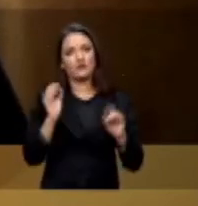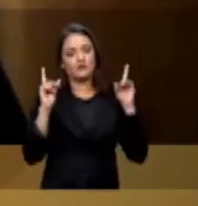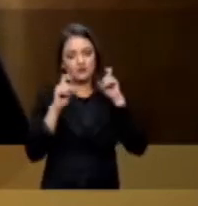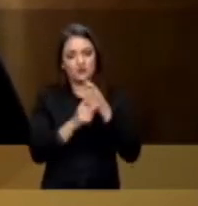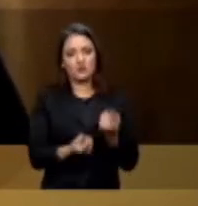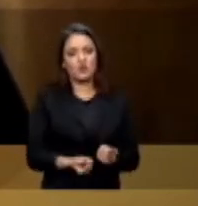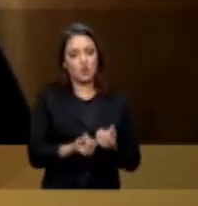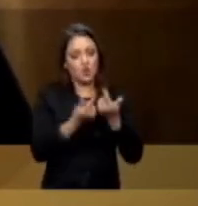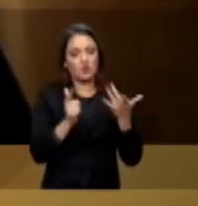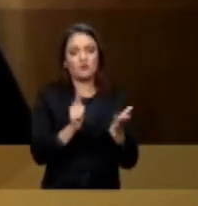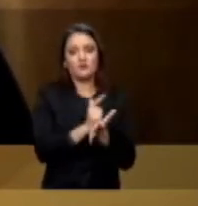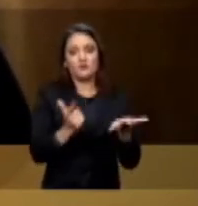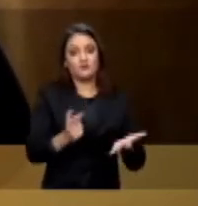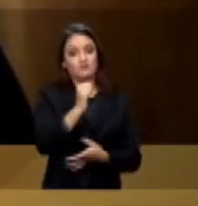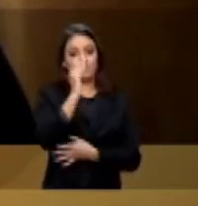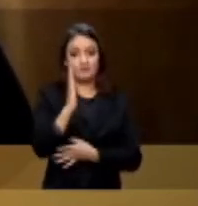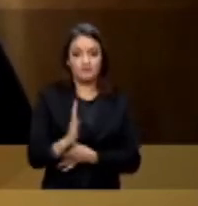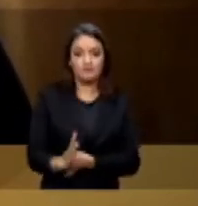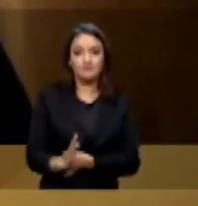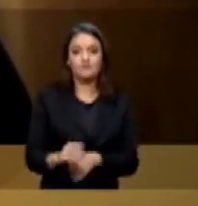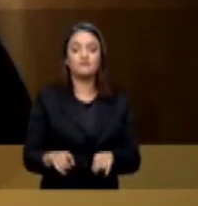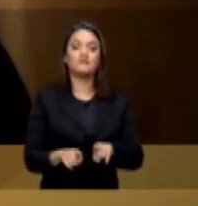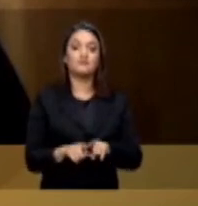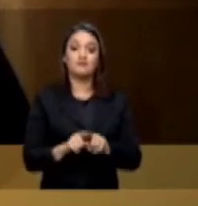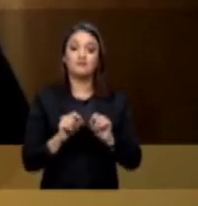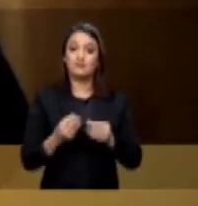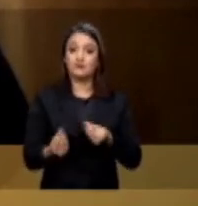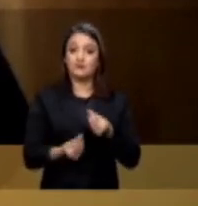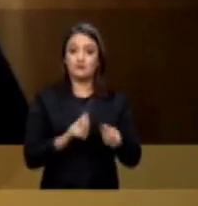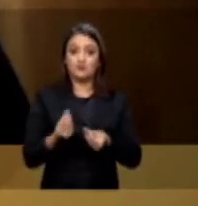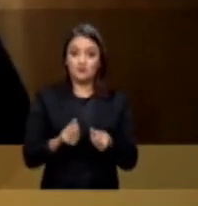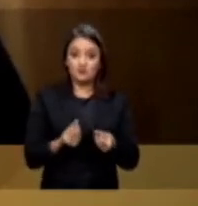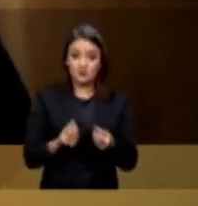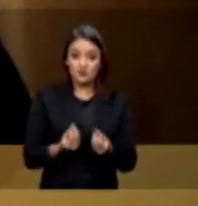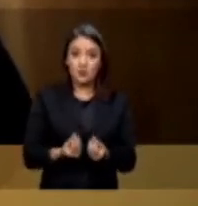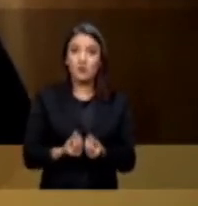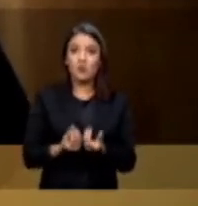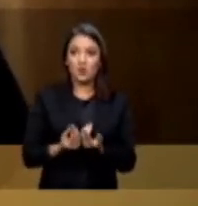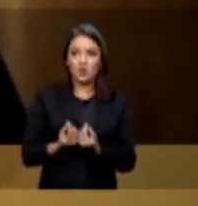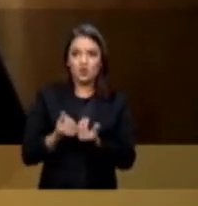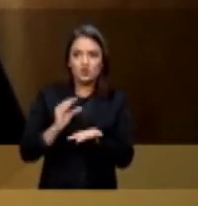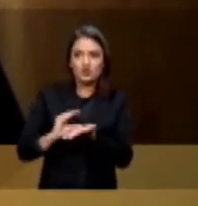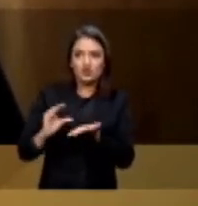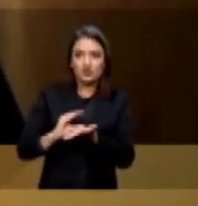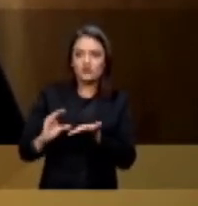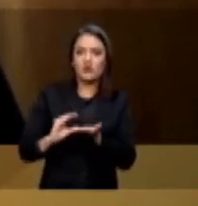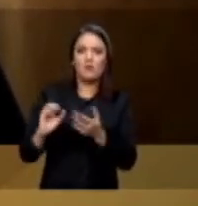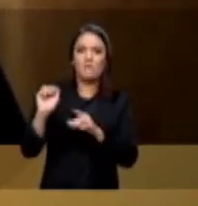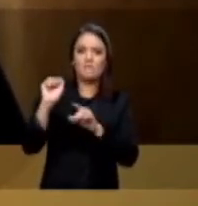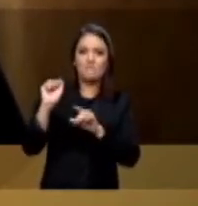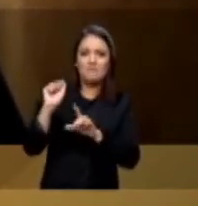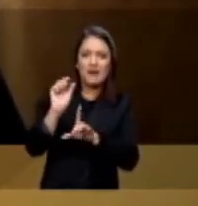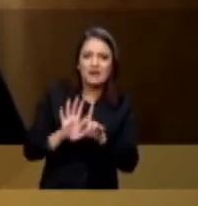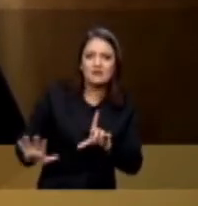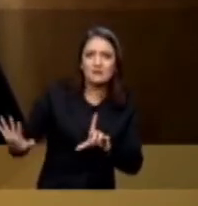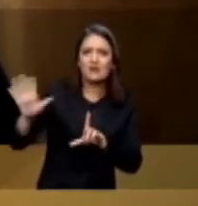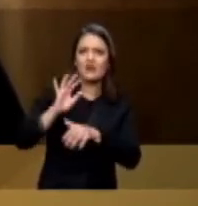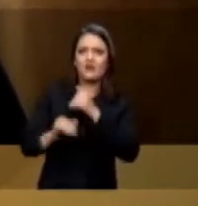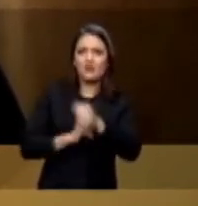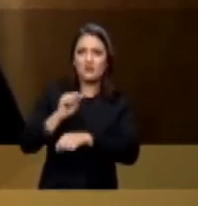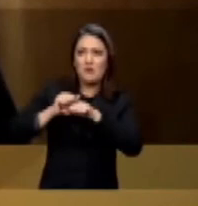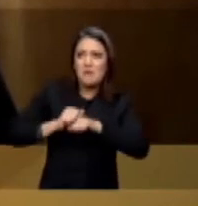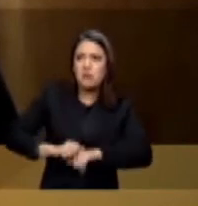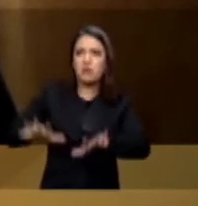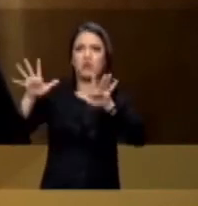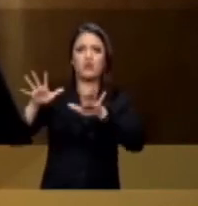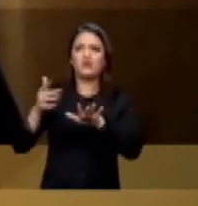econômicas, o absurdo do financiamento nos impulsionamentos dessas plataformas sem igual responsabilidade como